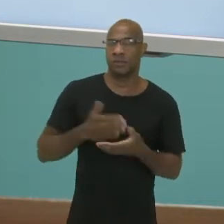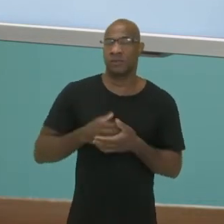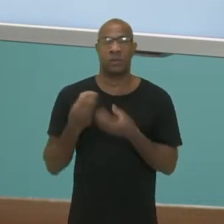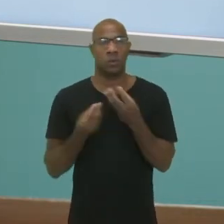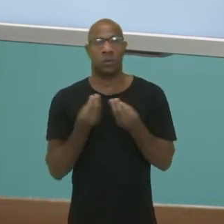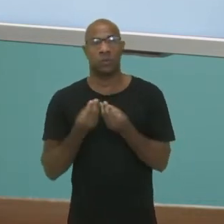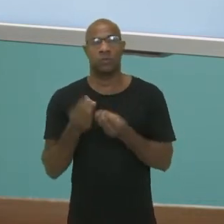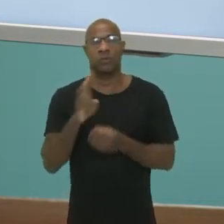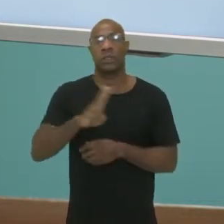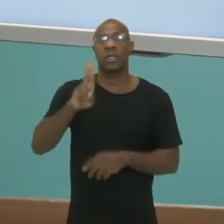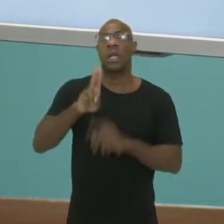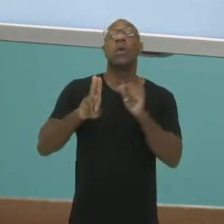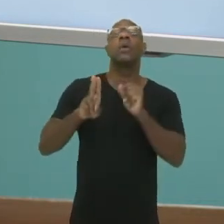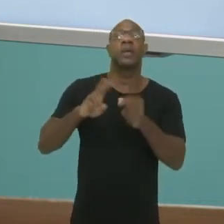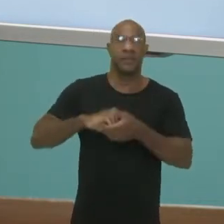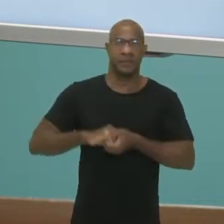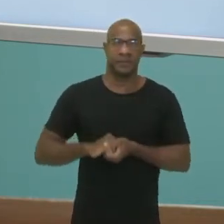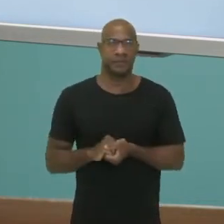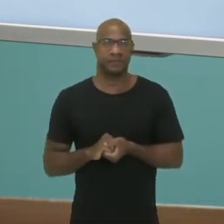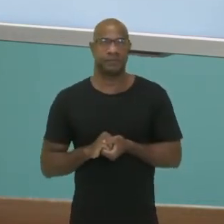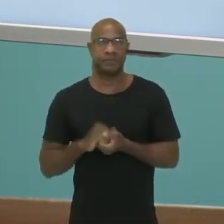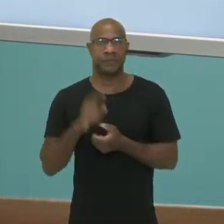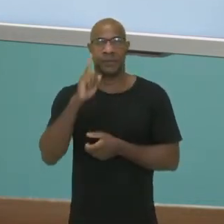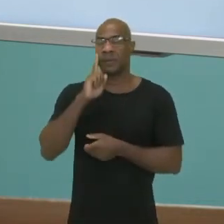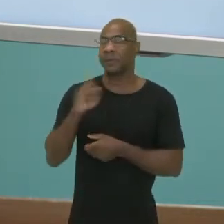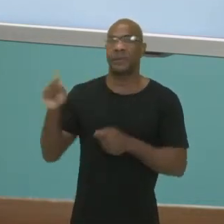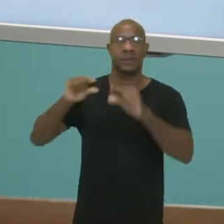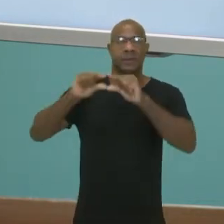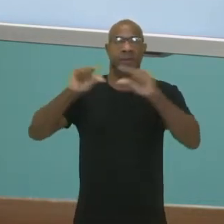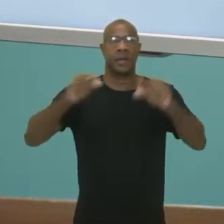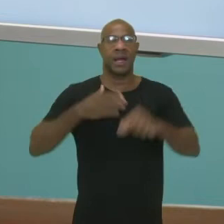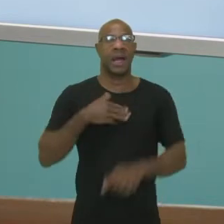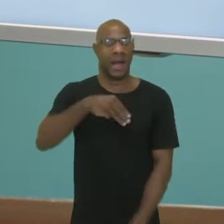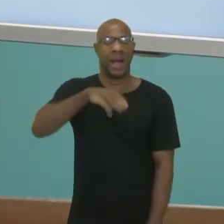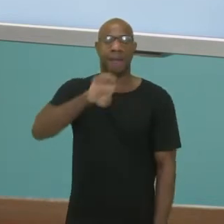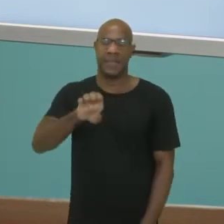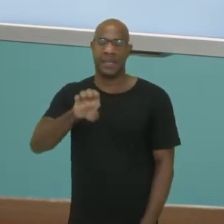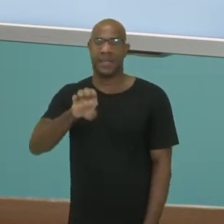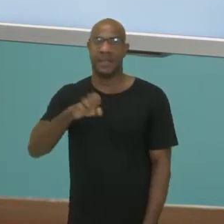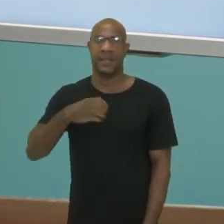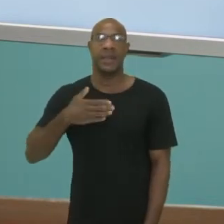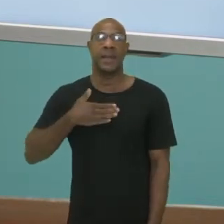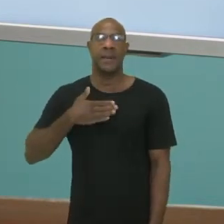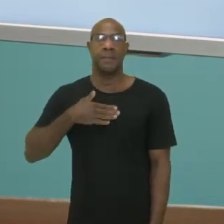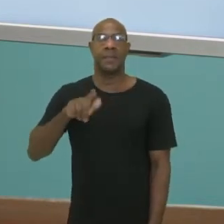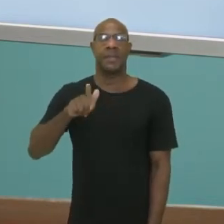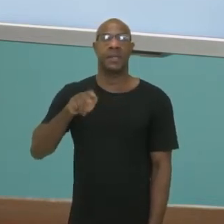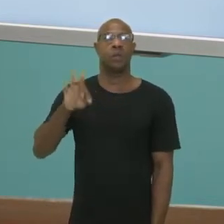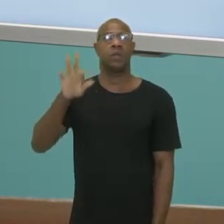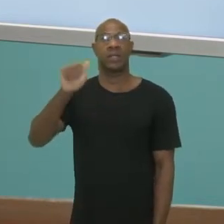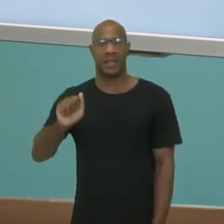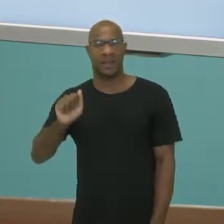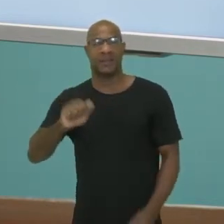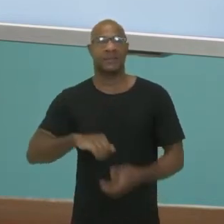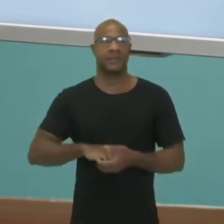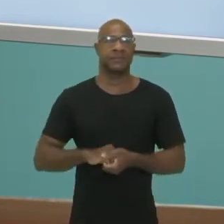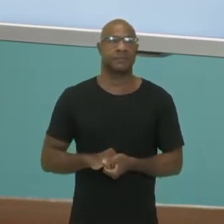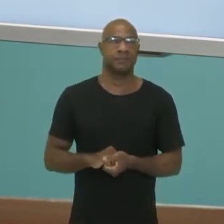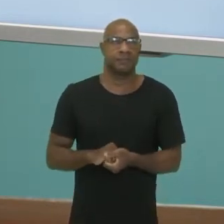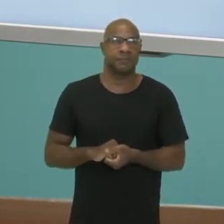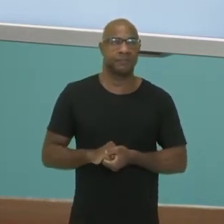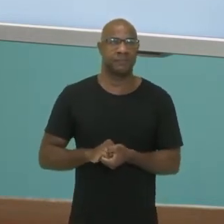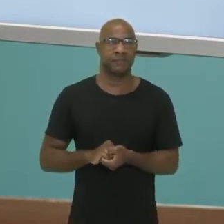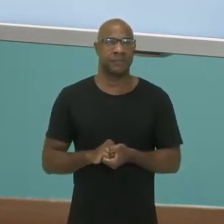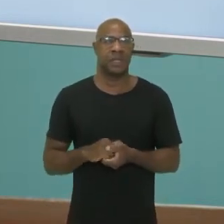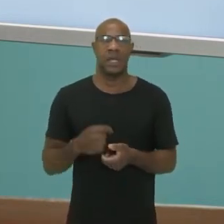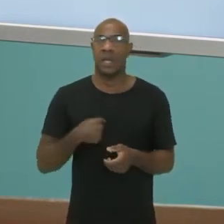que utilizamos? Também me gusta, a mim me gusta, por exemplo, viajar em avião. A mim também, quando eu quero dizer